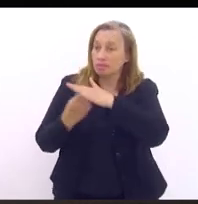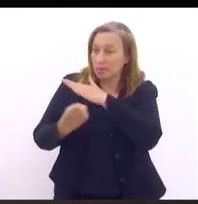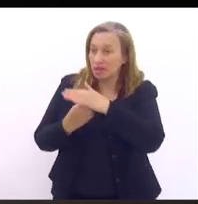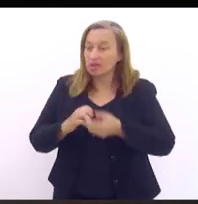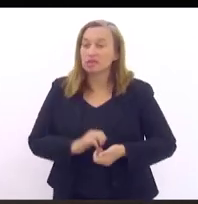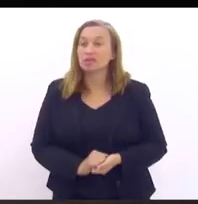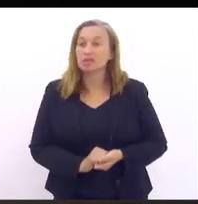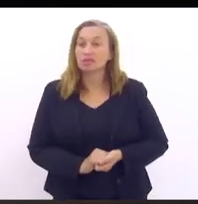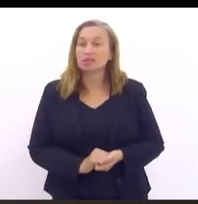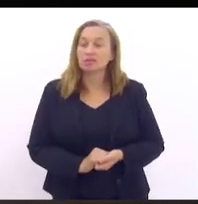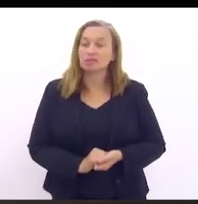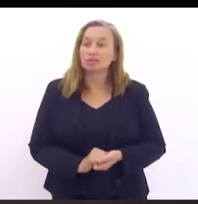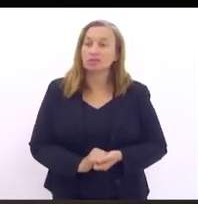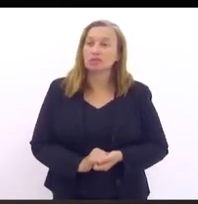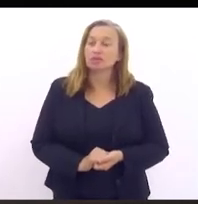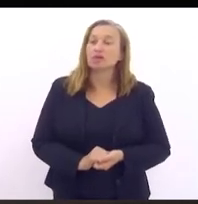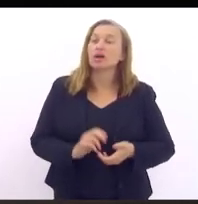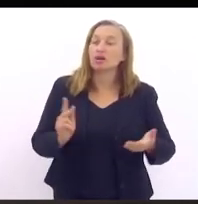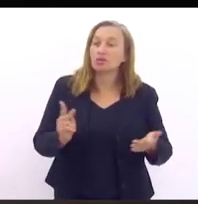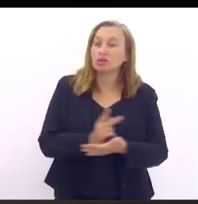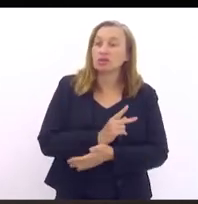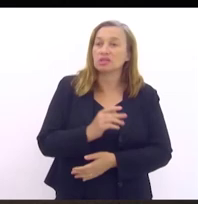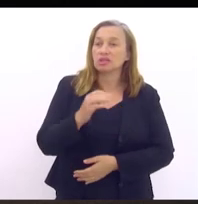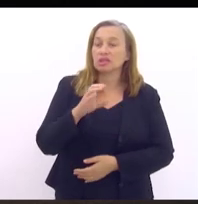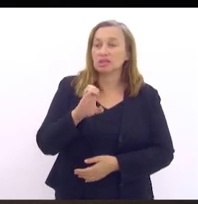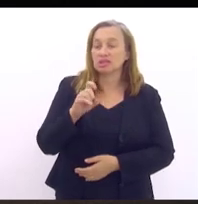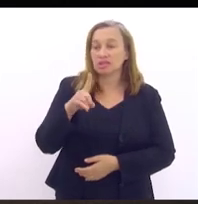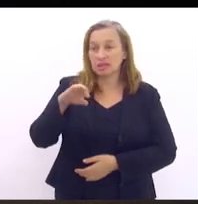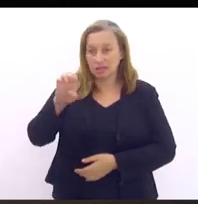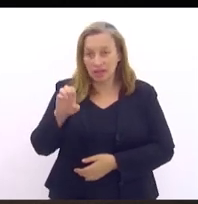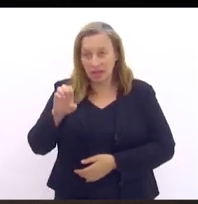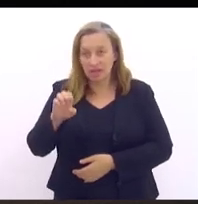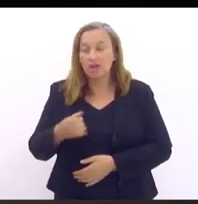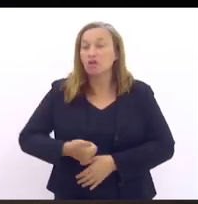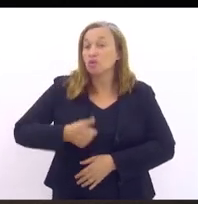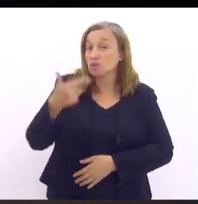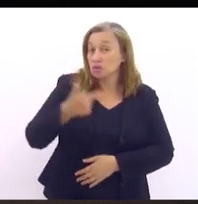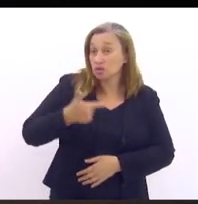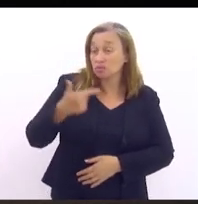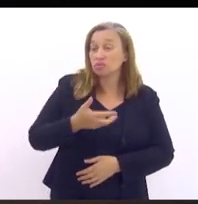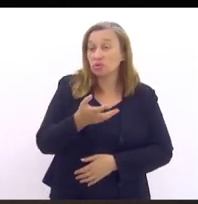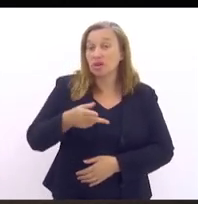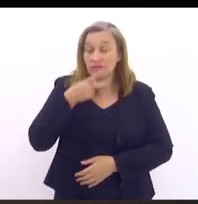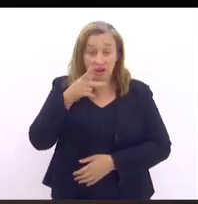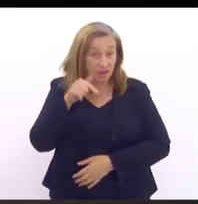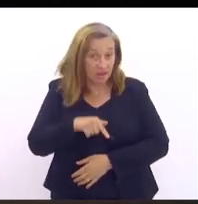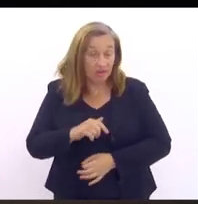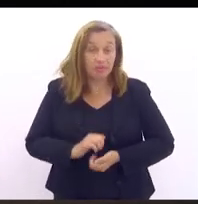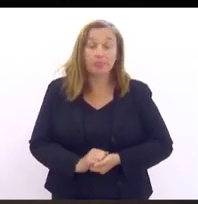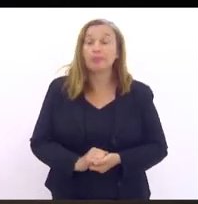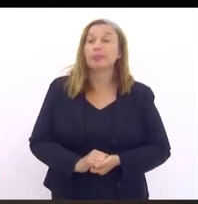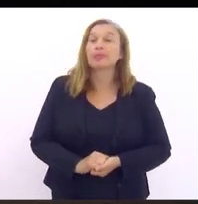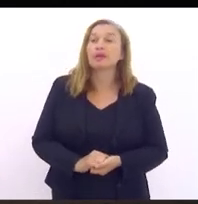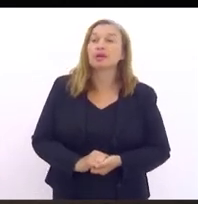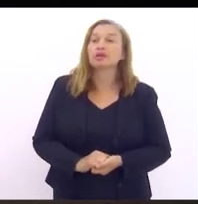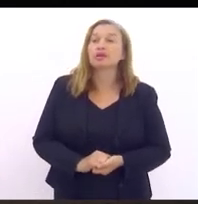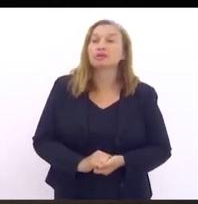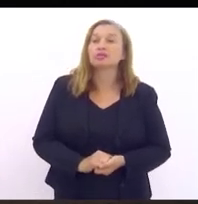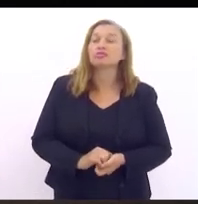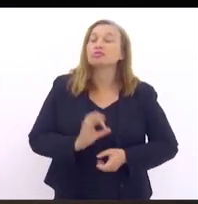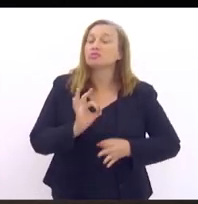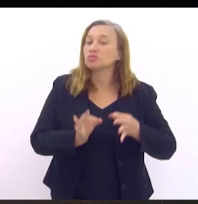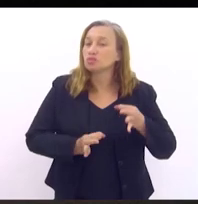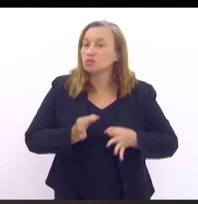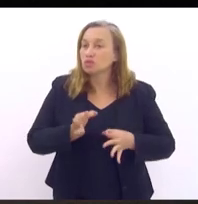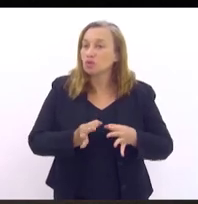como ocorrida na concessão da SEDAI. O segundo ponto que eu quero colocar aqui é o seguinte: na